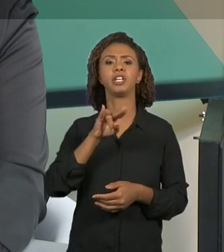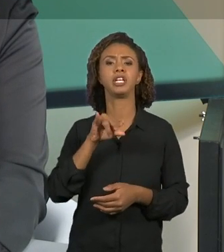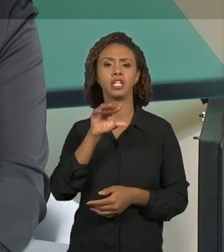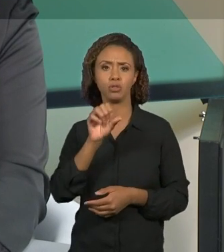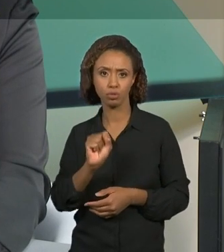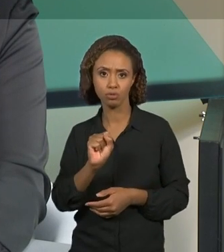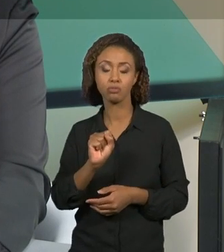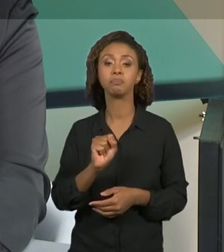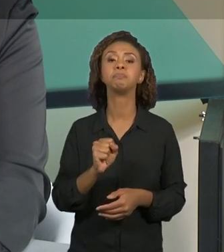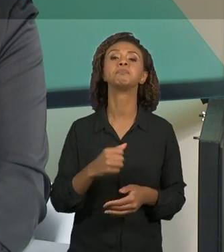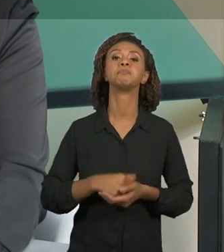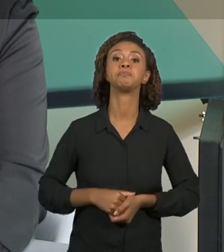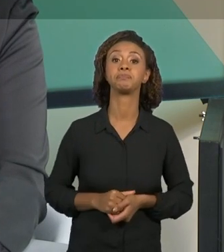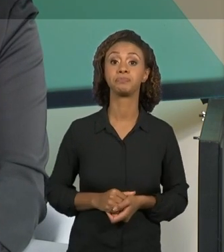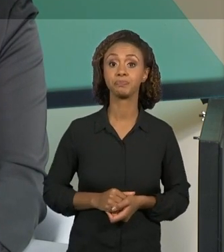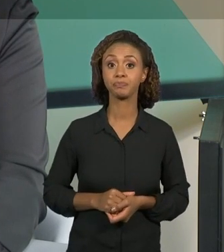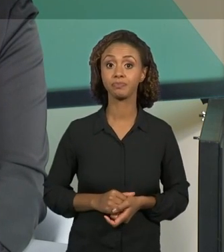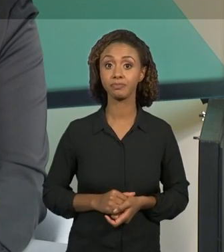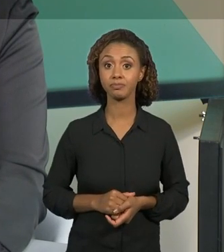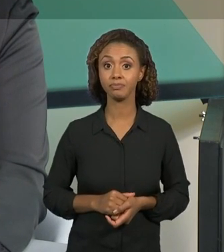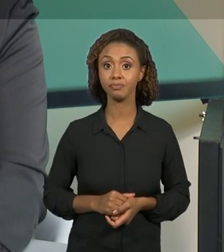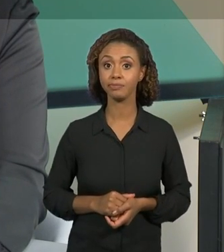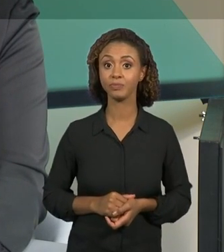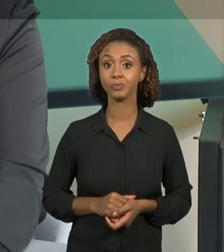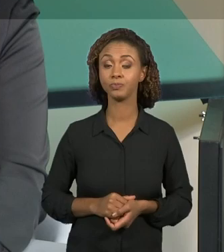albuquerque santos tá